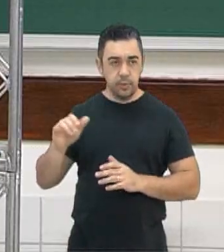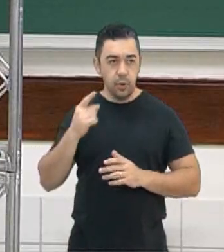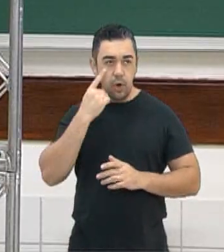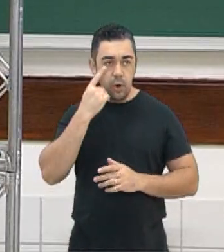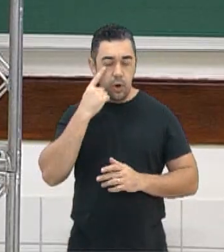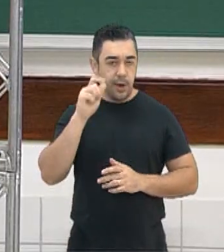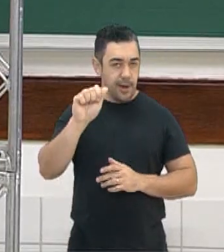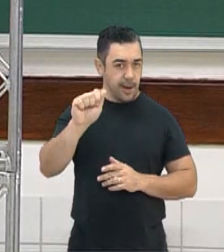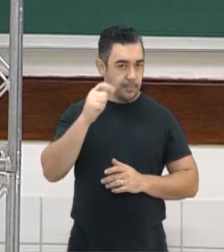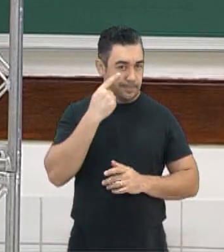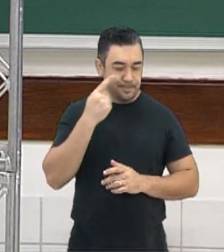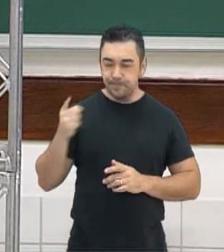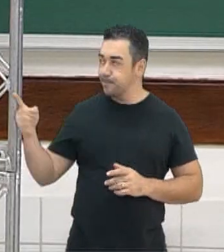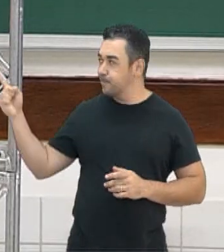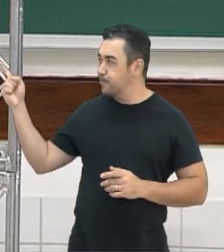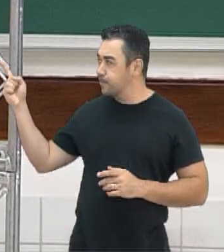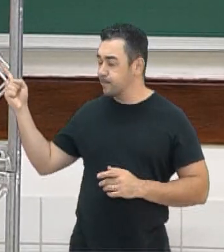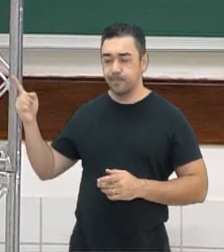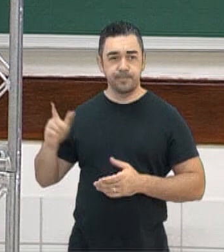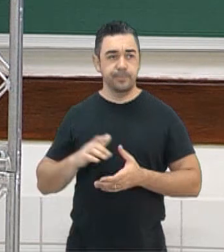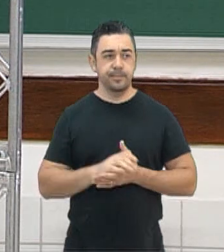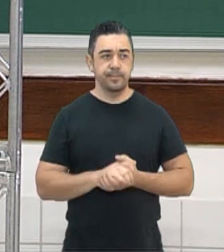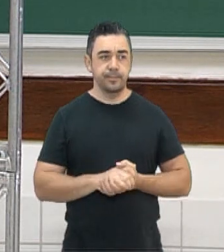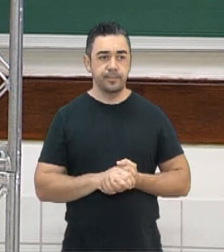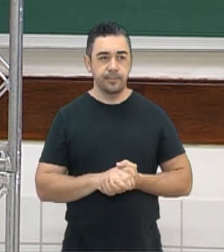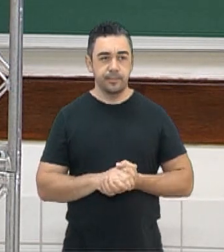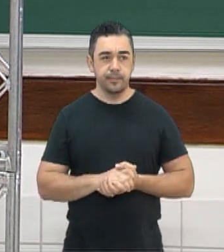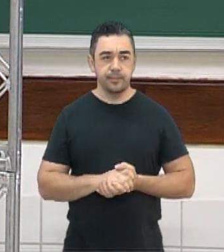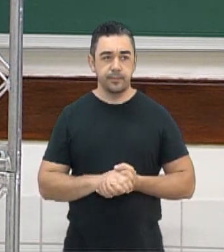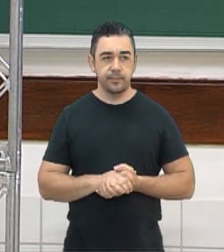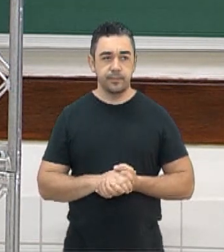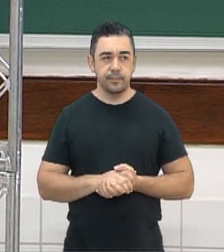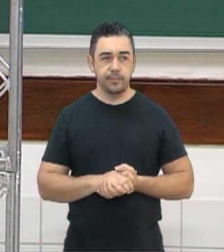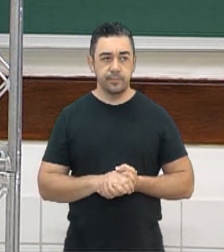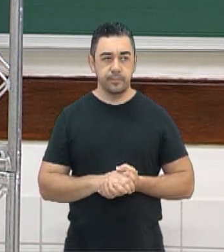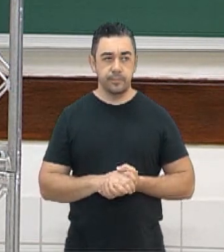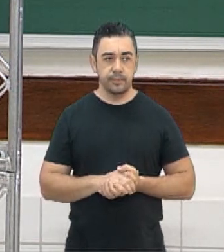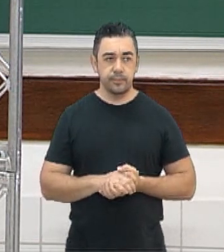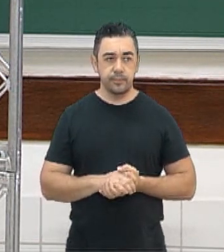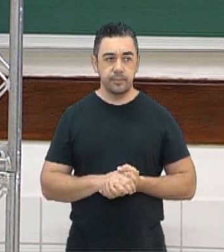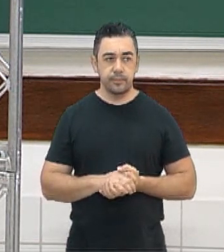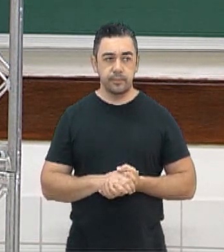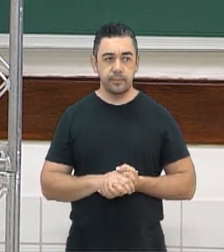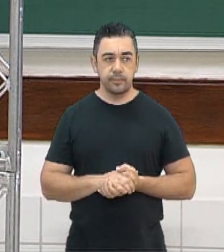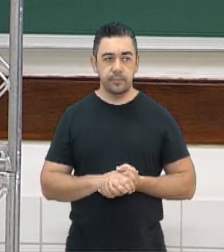na letra A. Eu vou fazer aqui do lado com vocês.